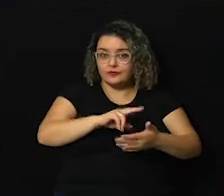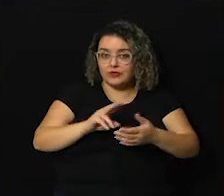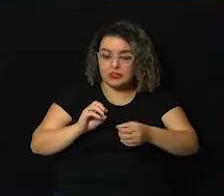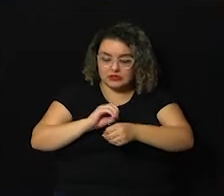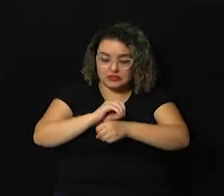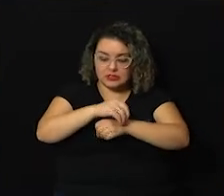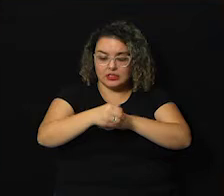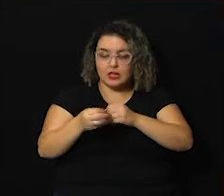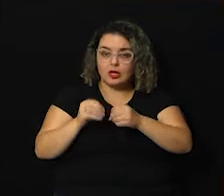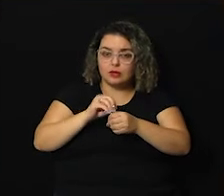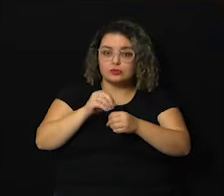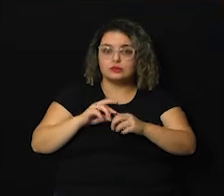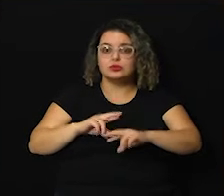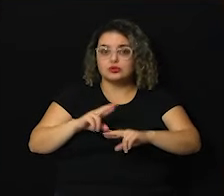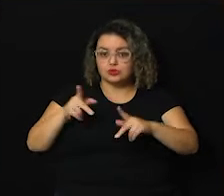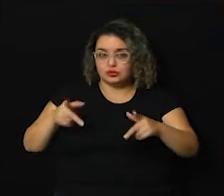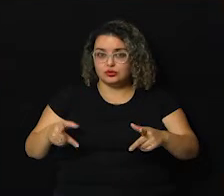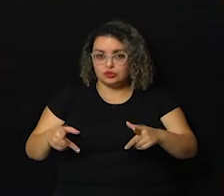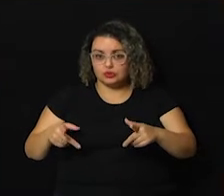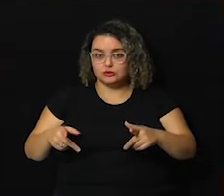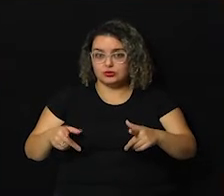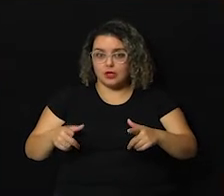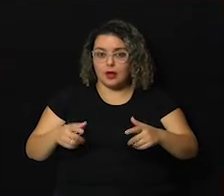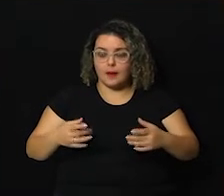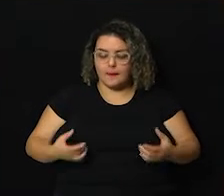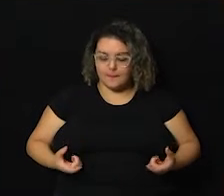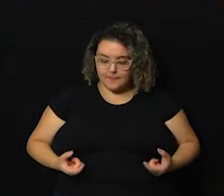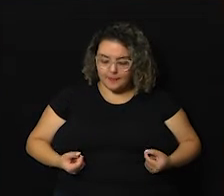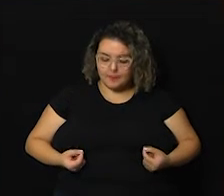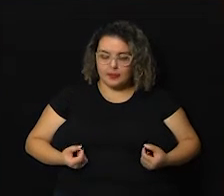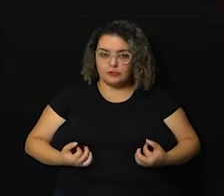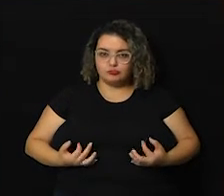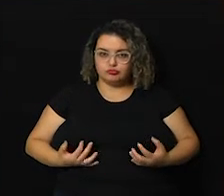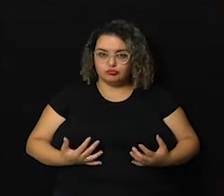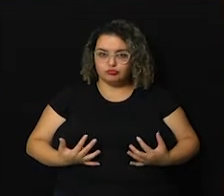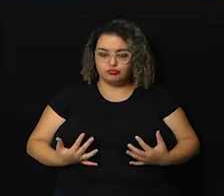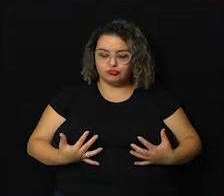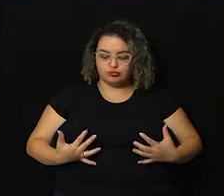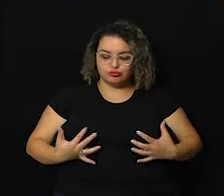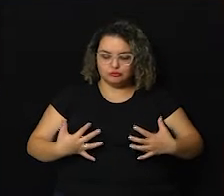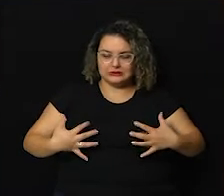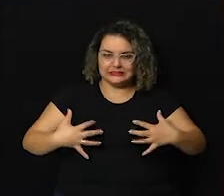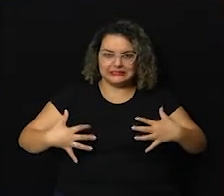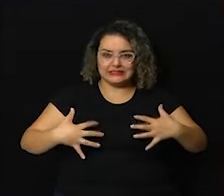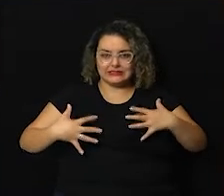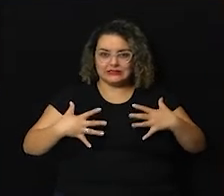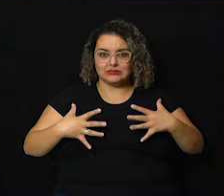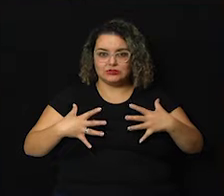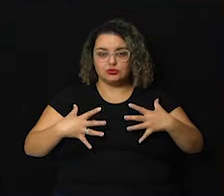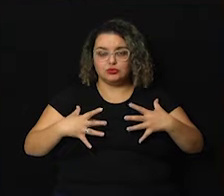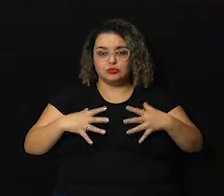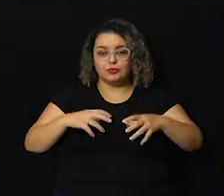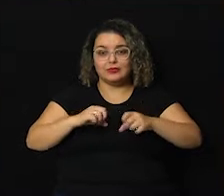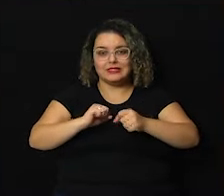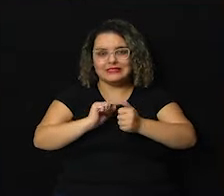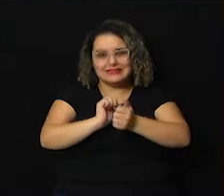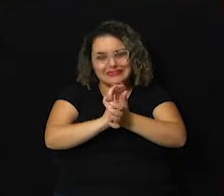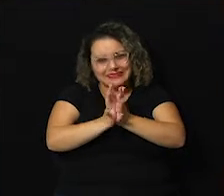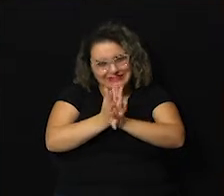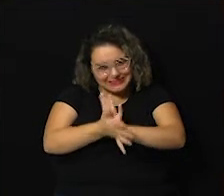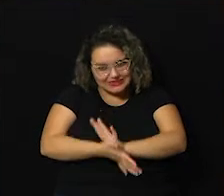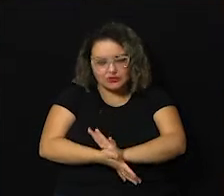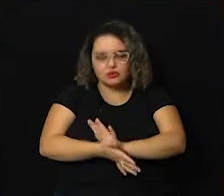células diferentes, e ele cresce nessa estrutura e vai infiltrando a estrutura renal e vai destruindo as